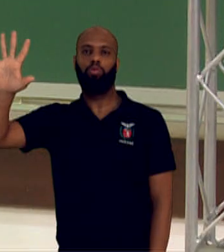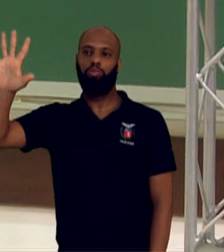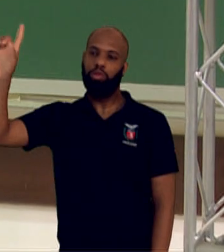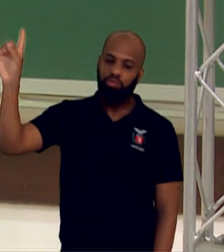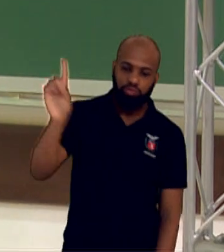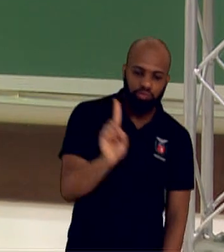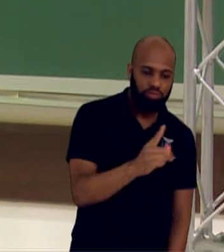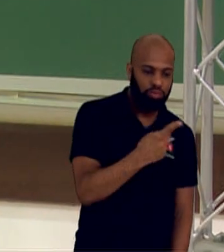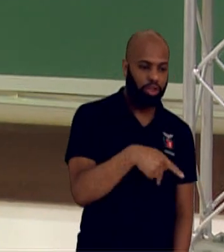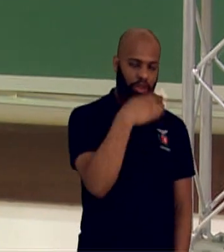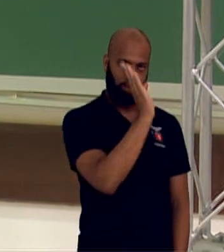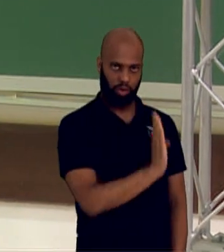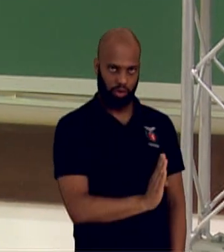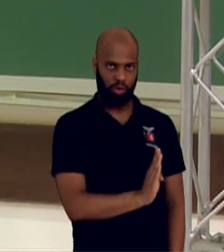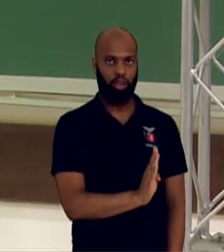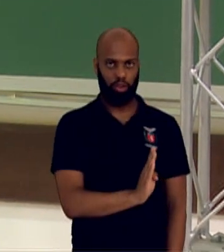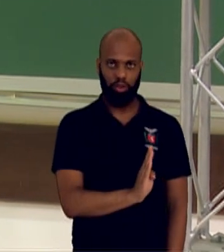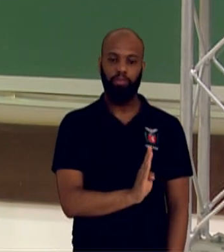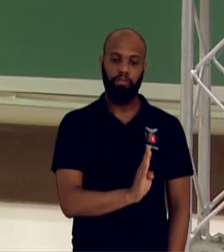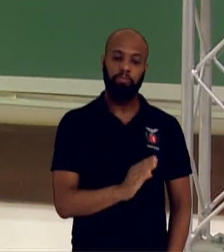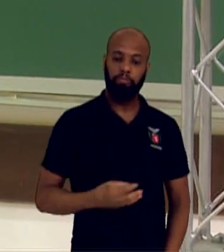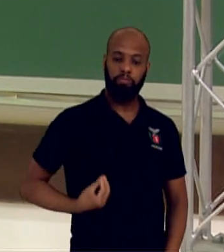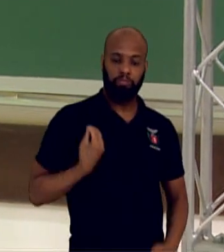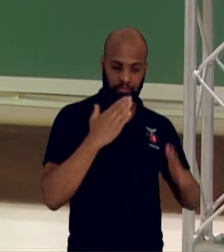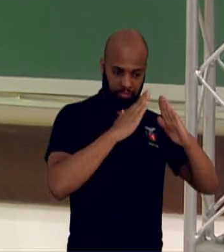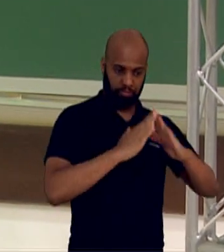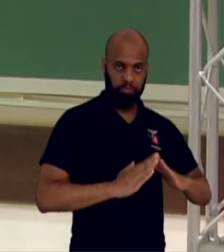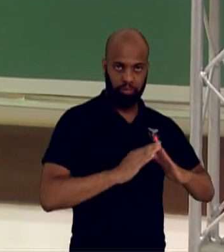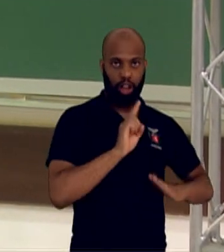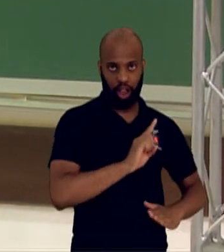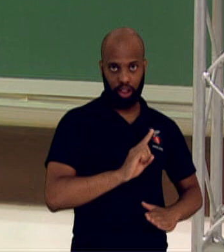artista que veio da Europa residir aqui no Brasil.